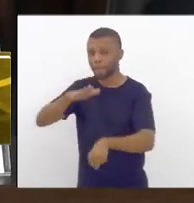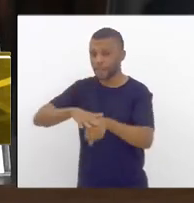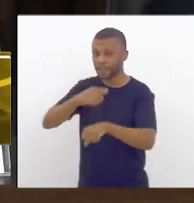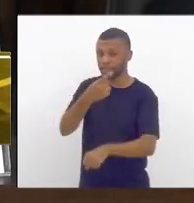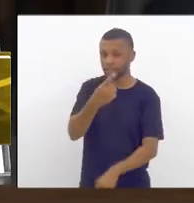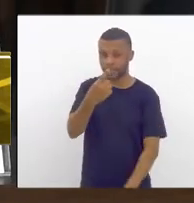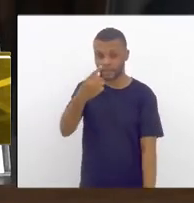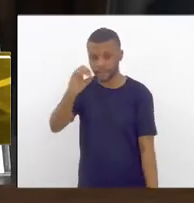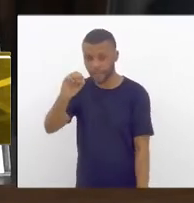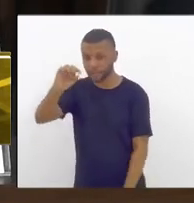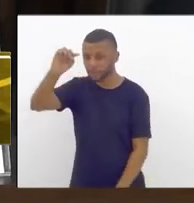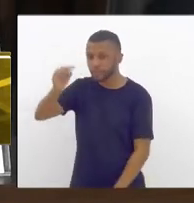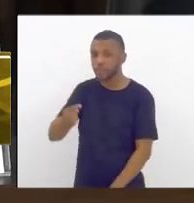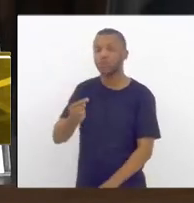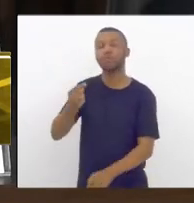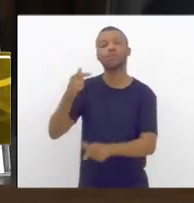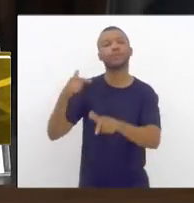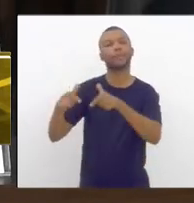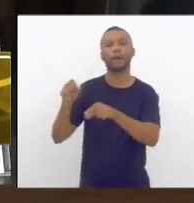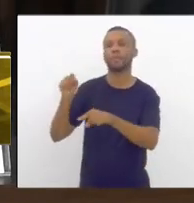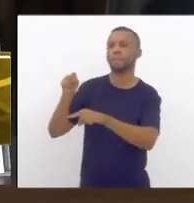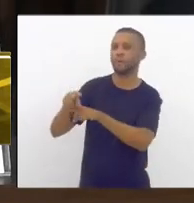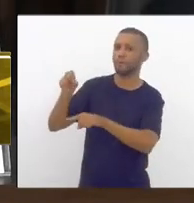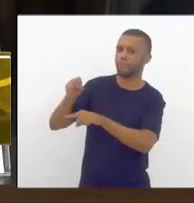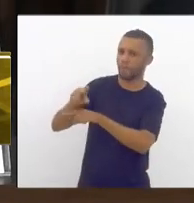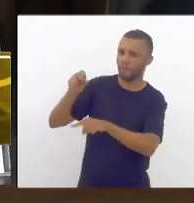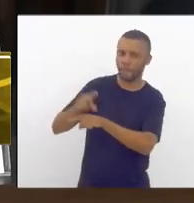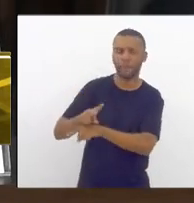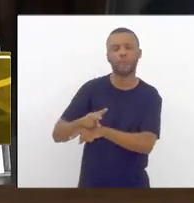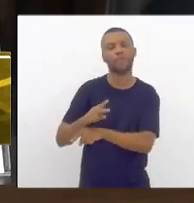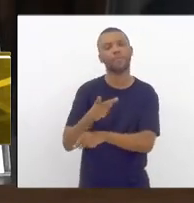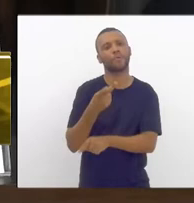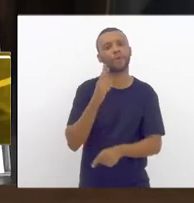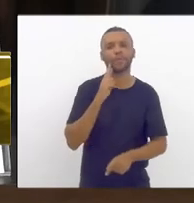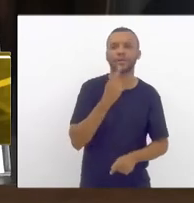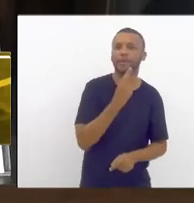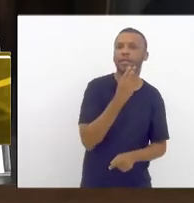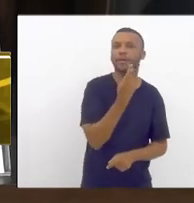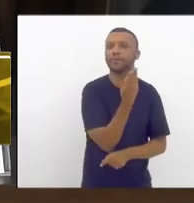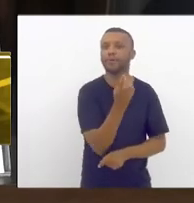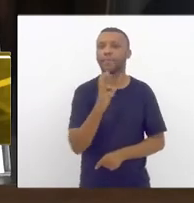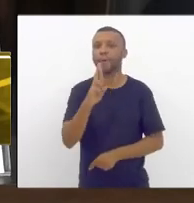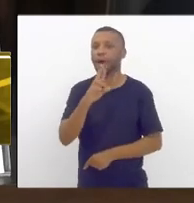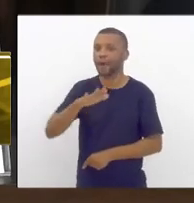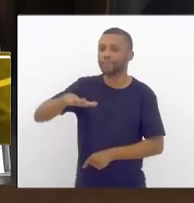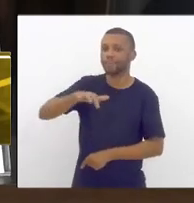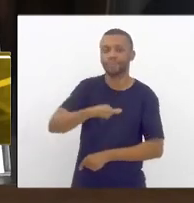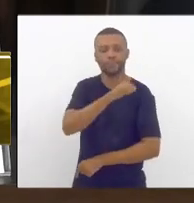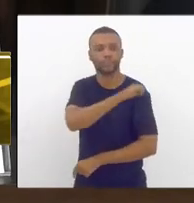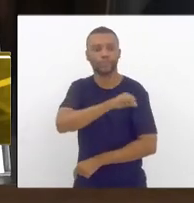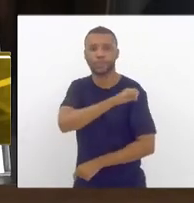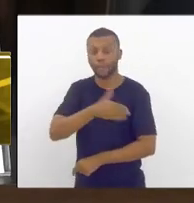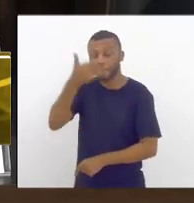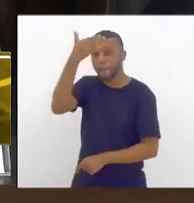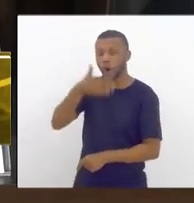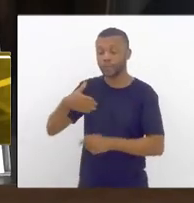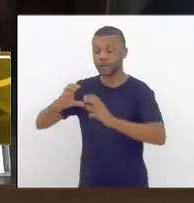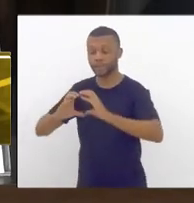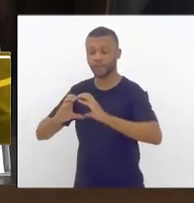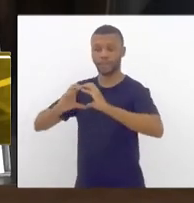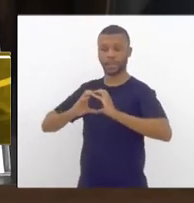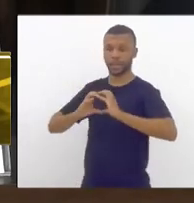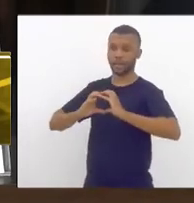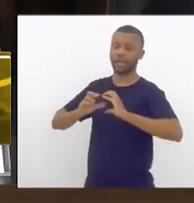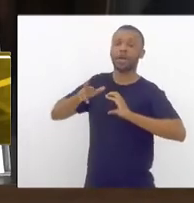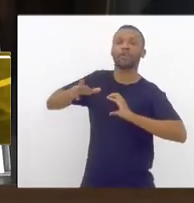gerados pelos bares e restaurantes na Cidade do Rio de Janeiro mostra que essa medalha não é pouca coisa essa medalha